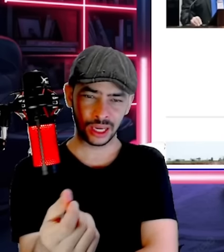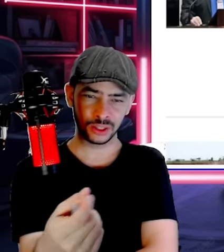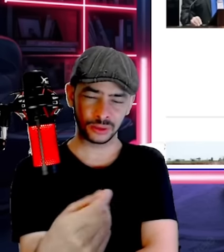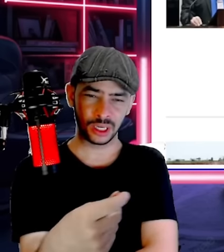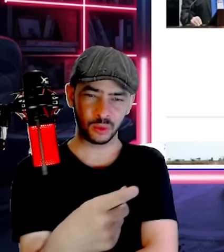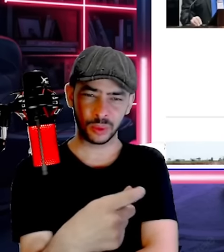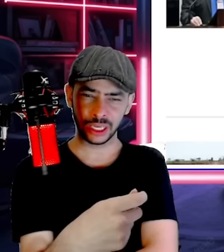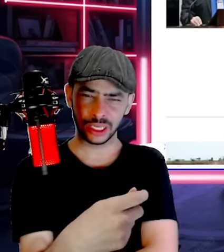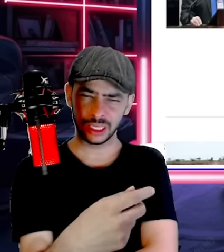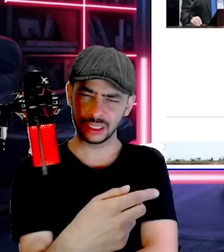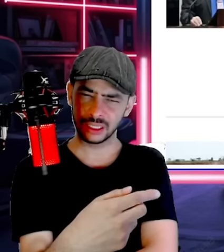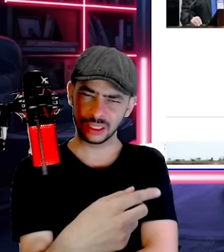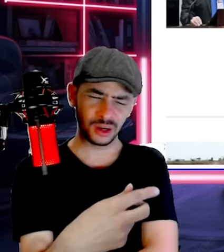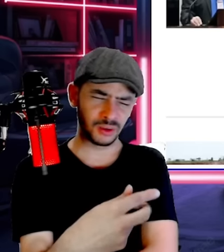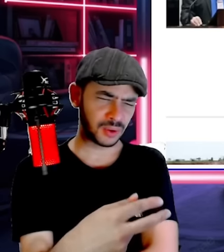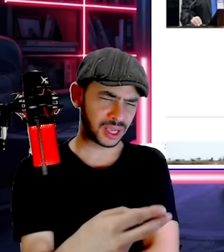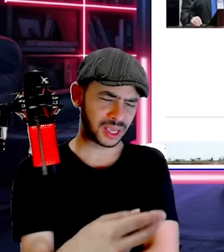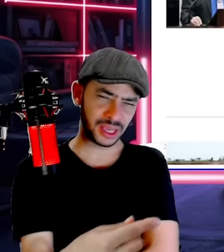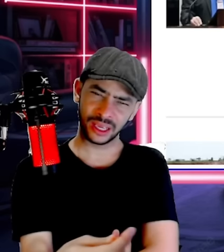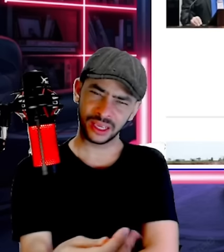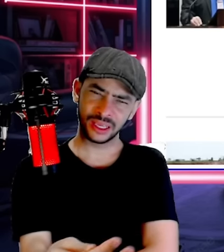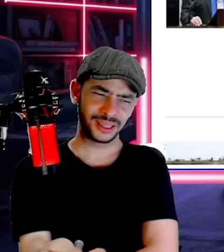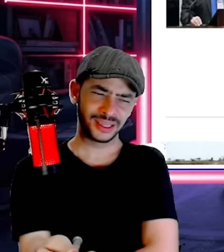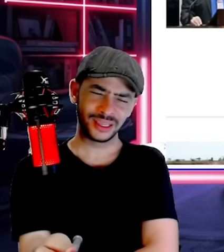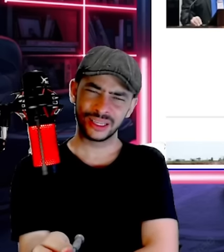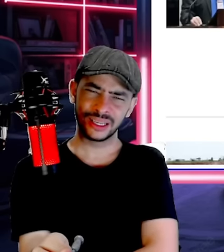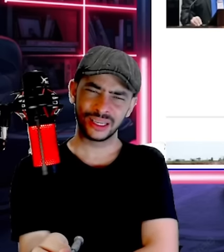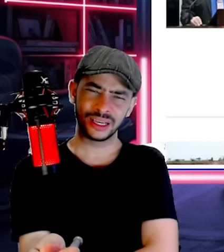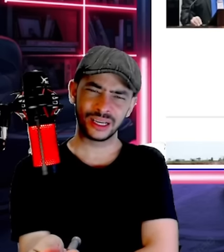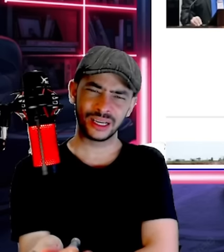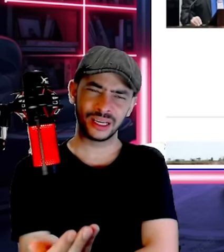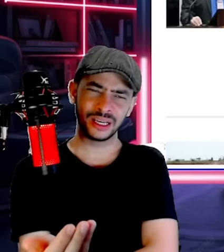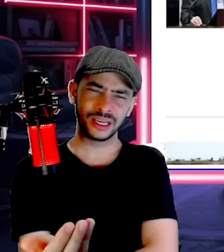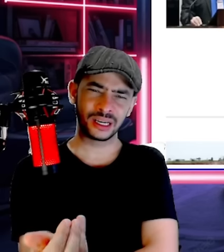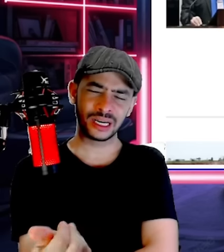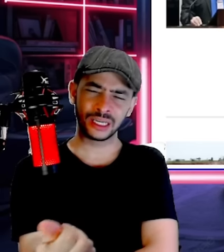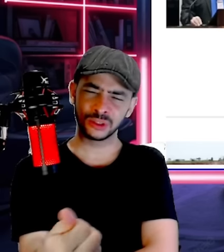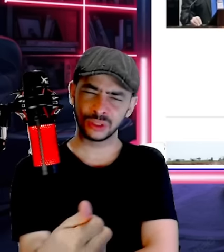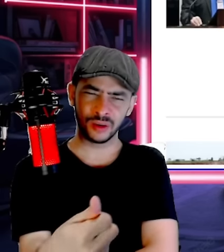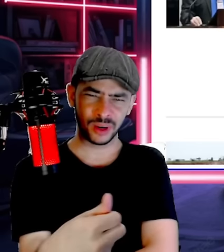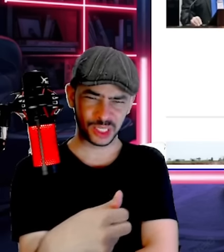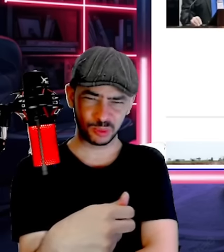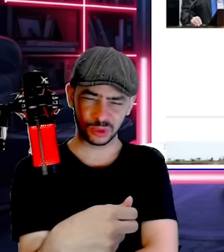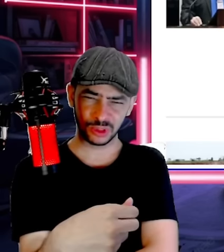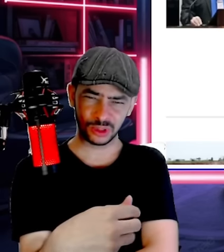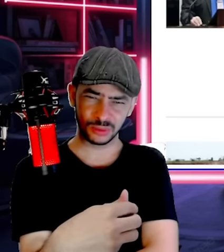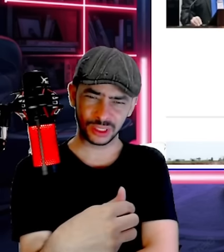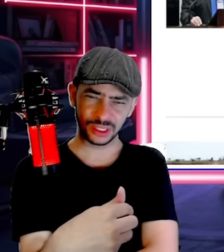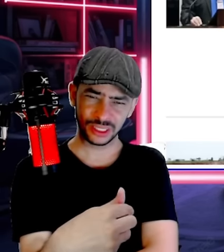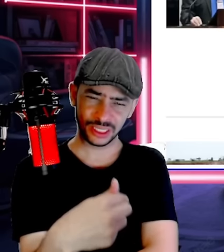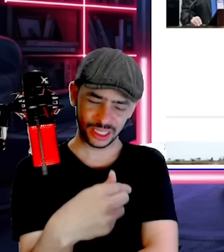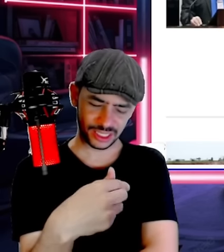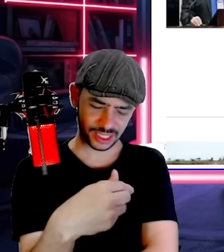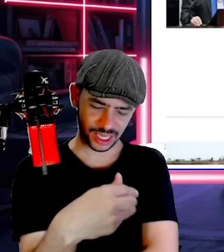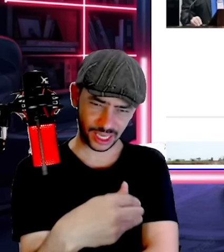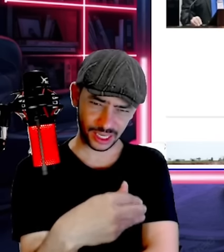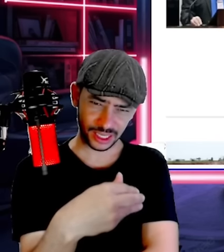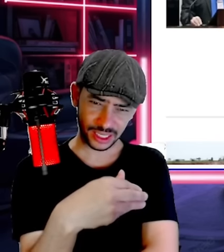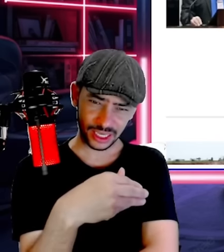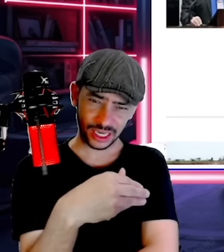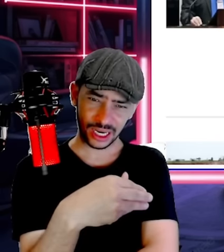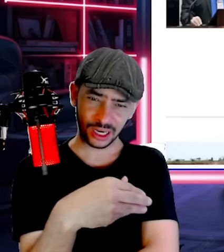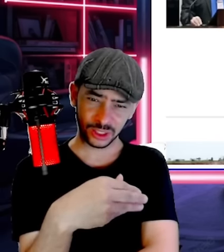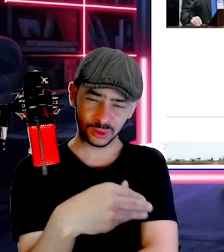é ajudar o país não é é ajudar o mais pobre eles